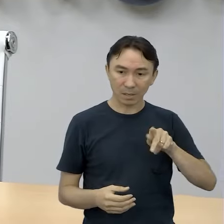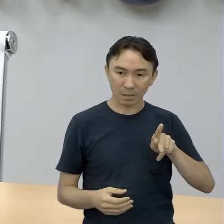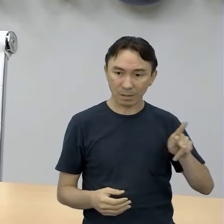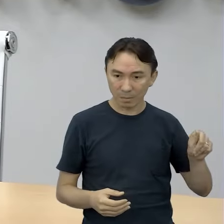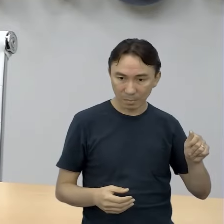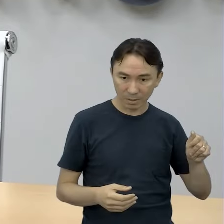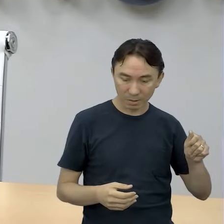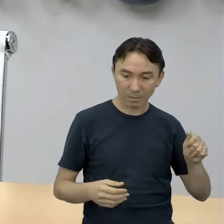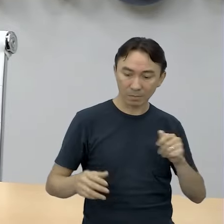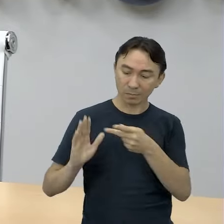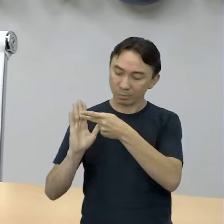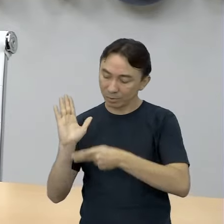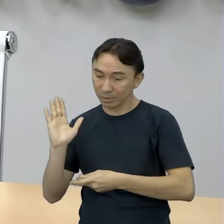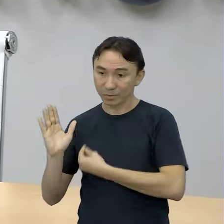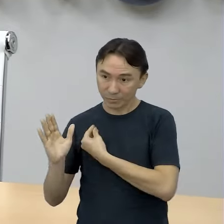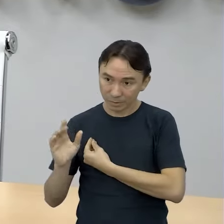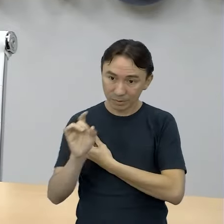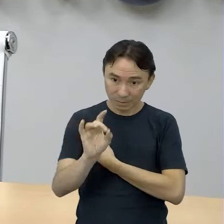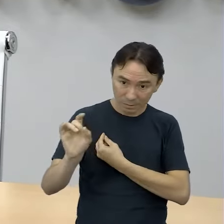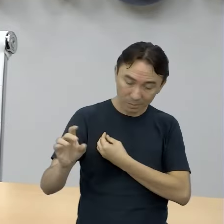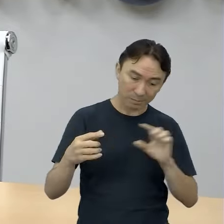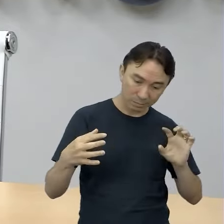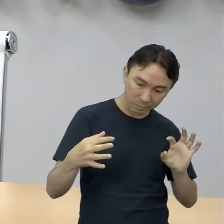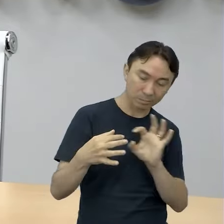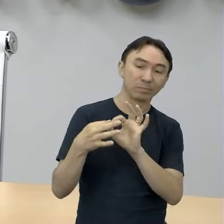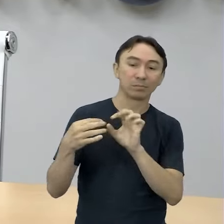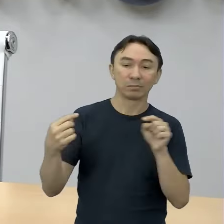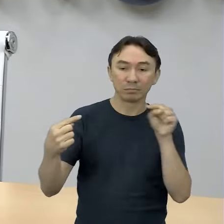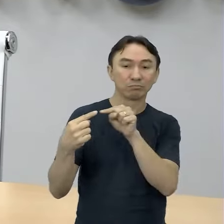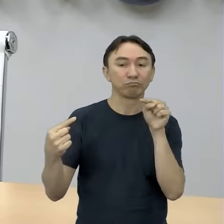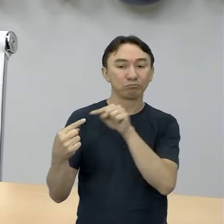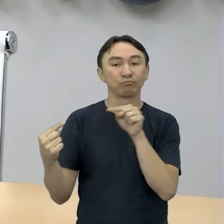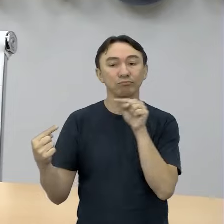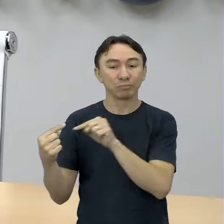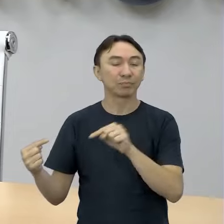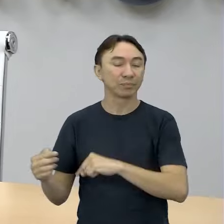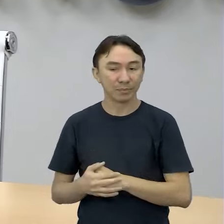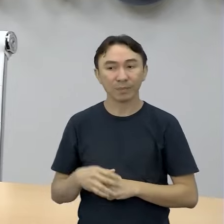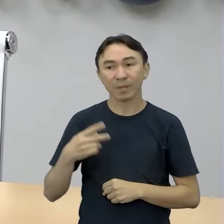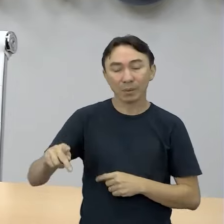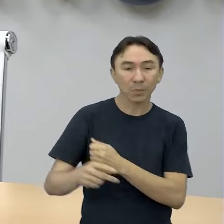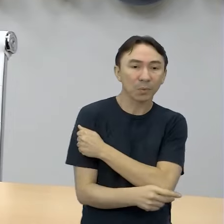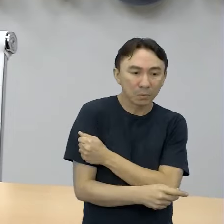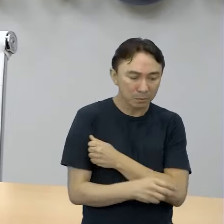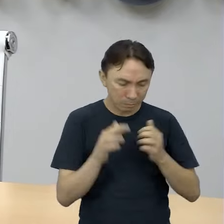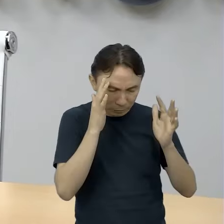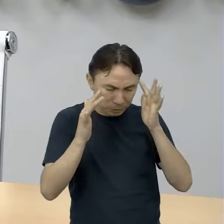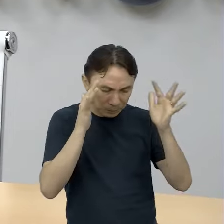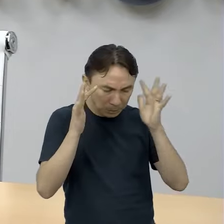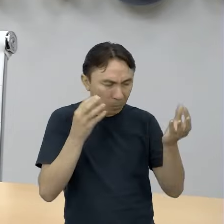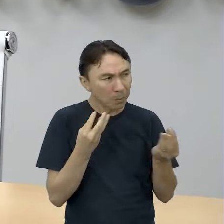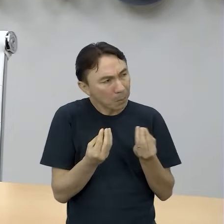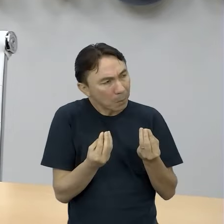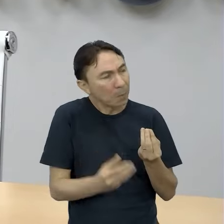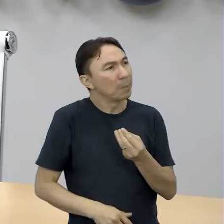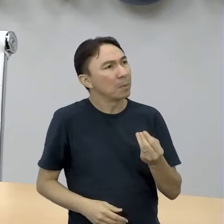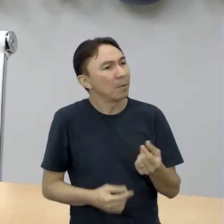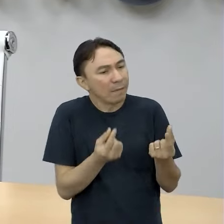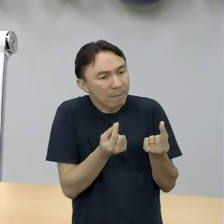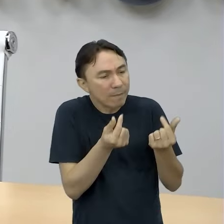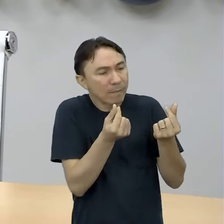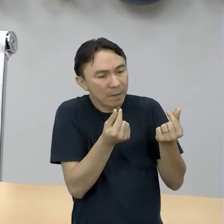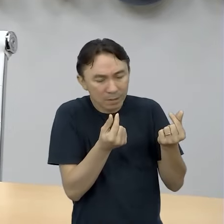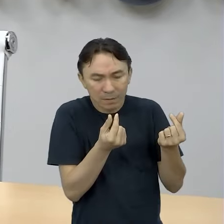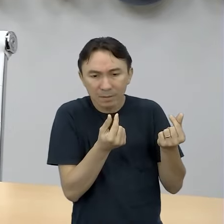vida, para que os estudantes possam refletir, pensar de que forma as questões financeiras podem